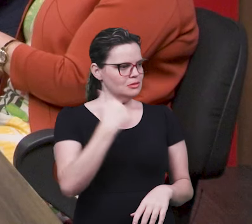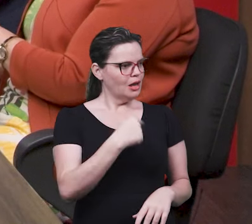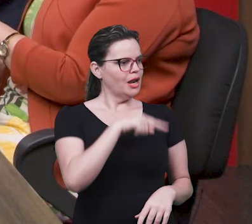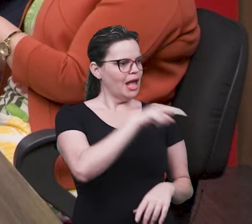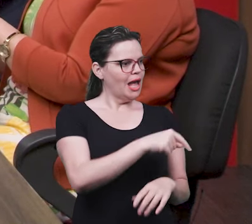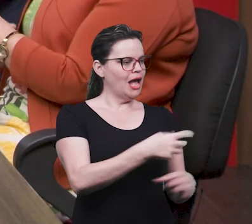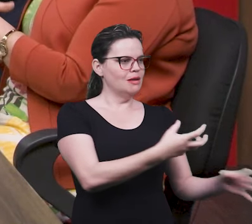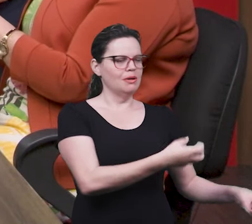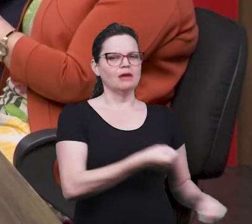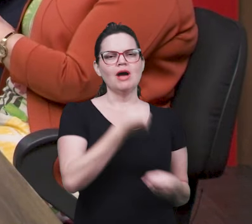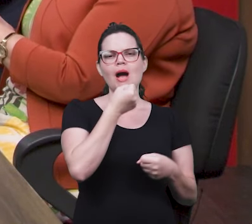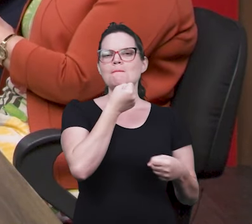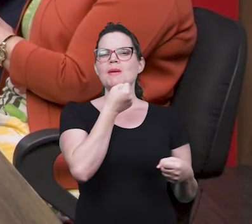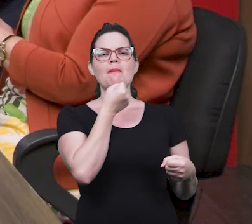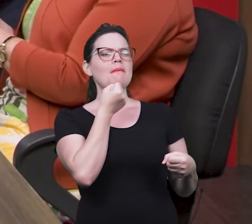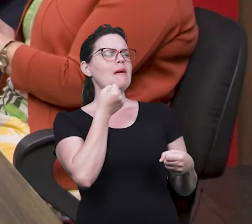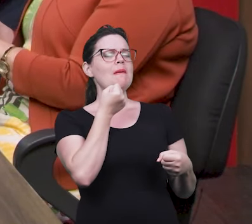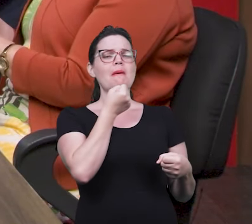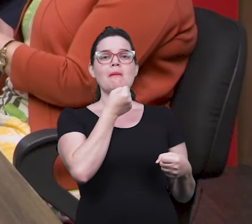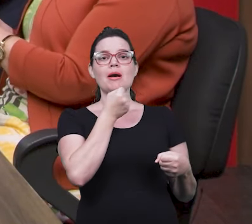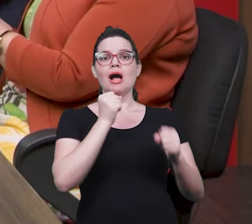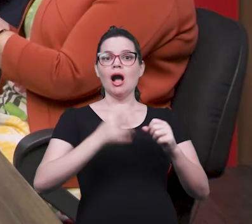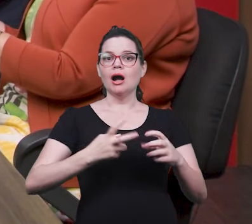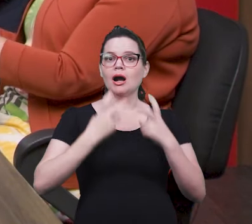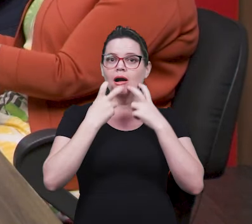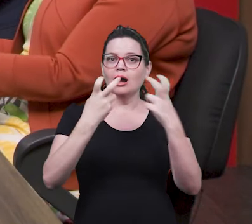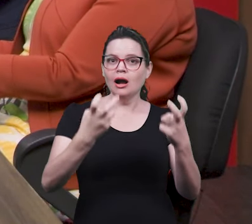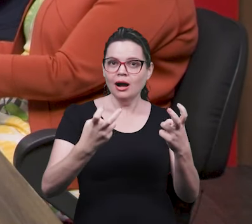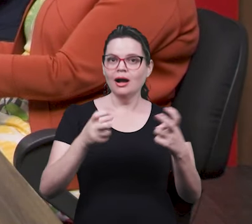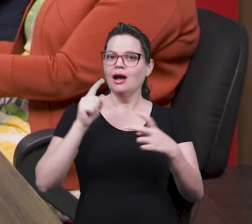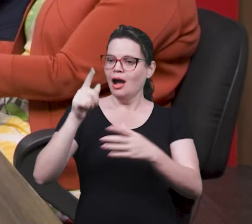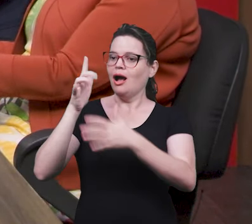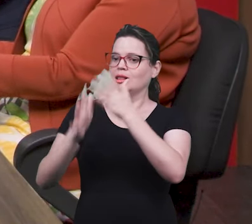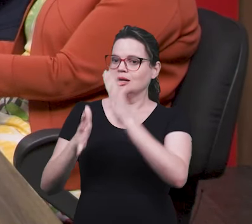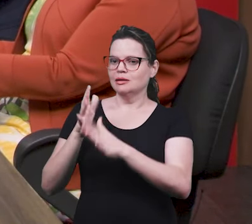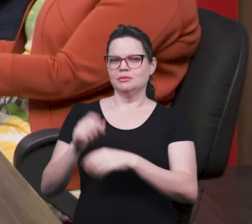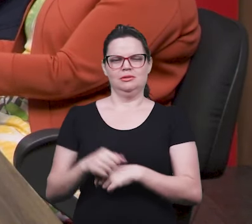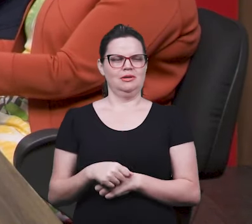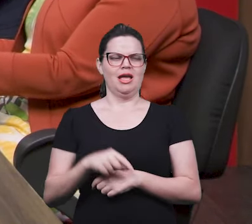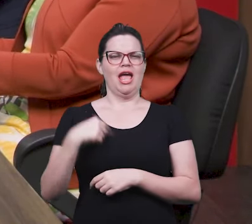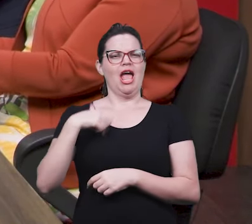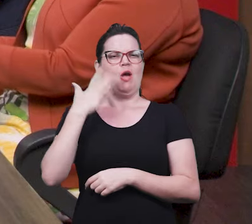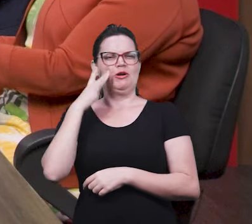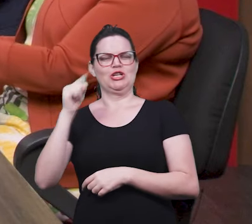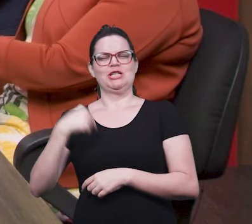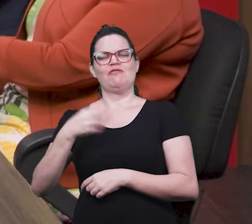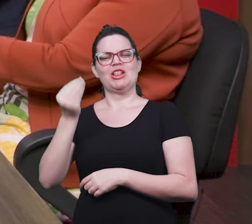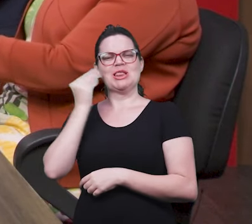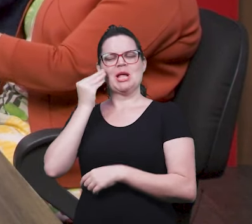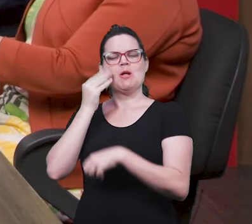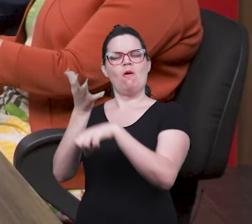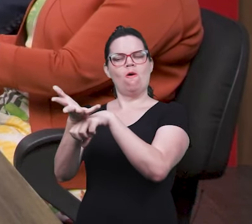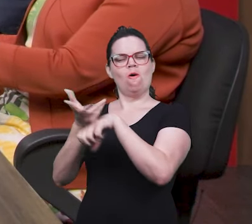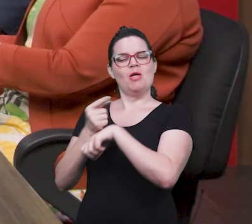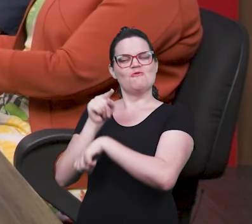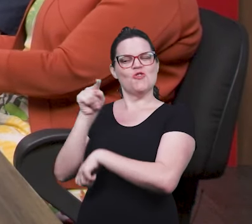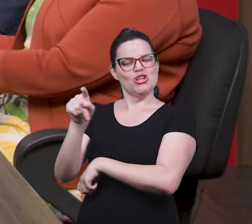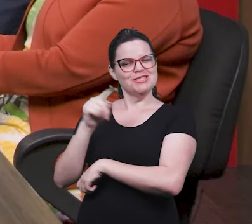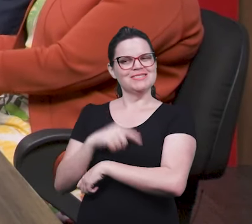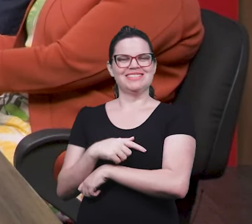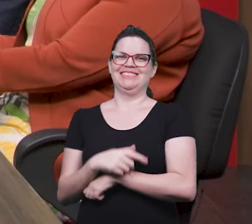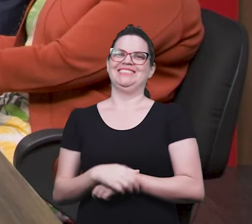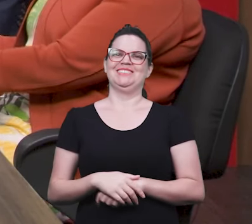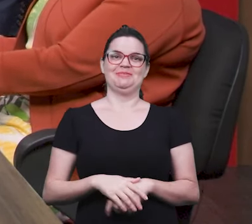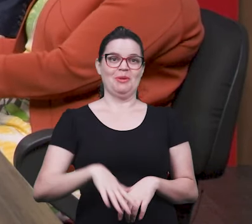uma coisa dessa? Não fazia, porque, não, linda? E aí o meu Será pai... Será que ele estava querendo chamar a sua atenção, linda? Não. Olha, para você ter uma